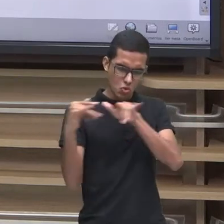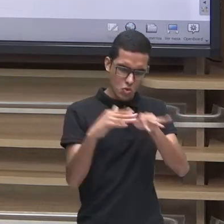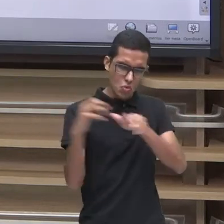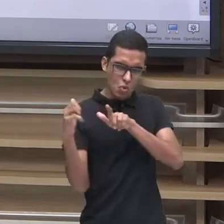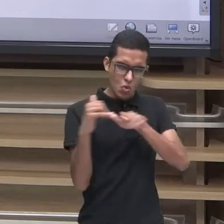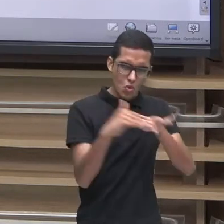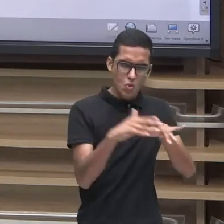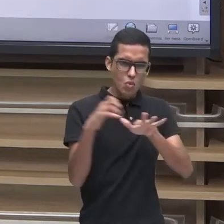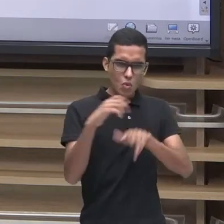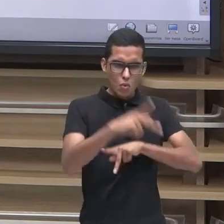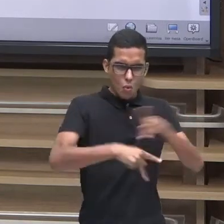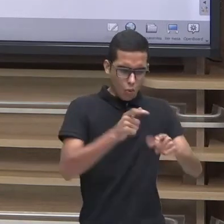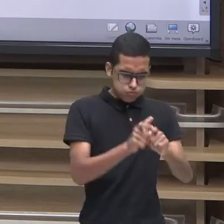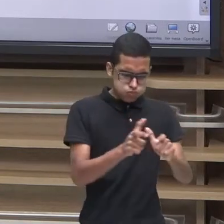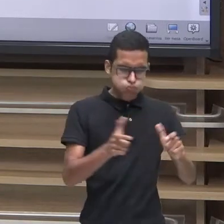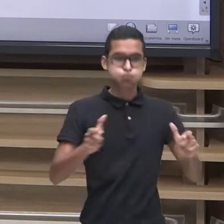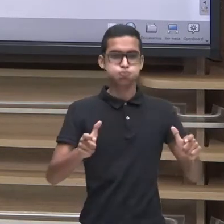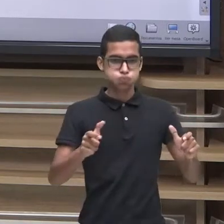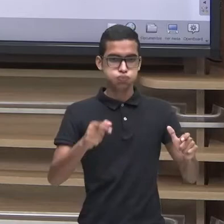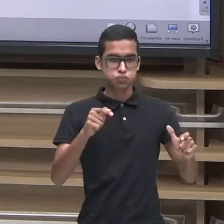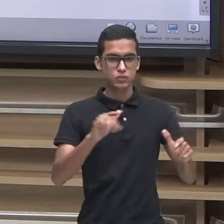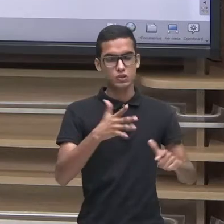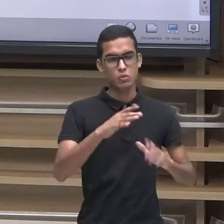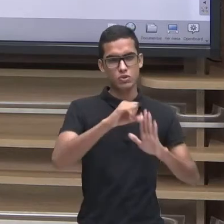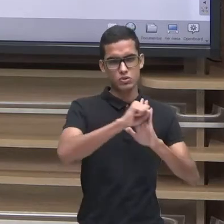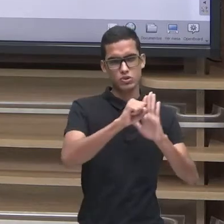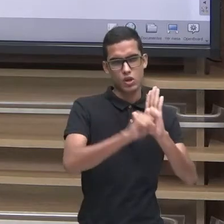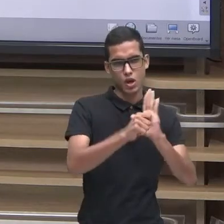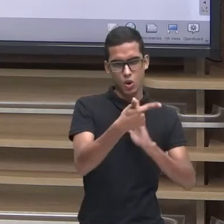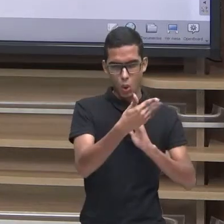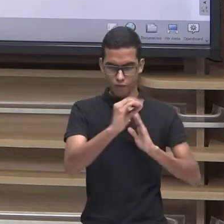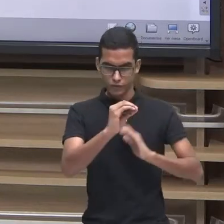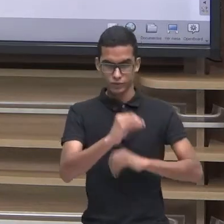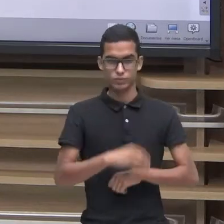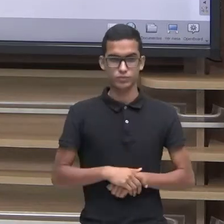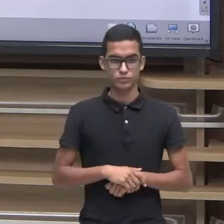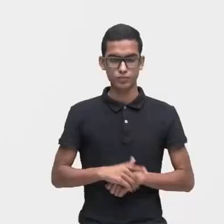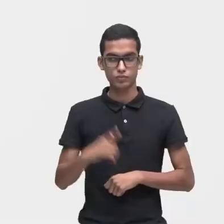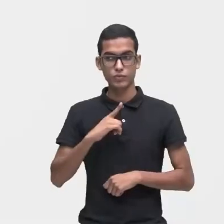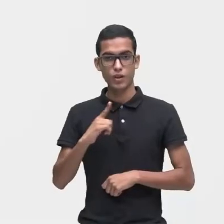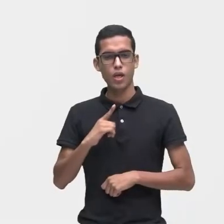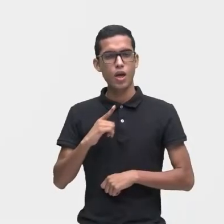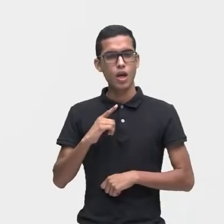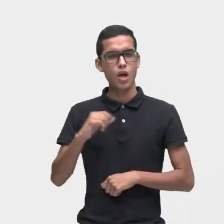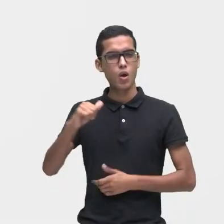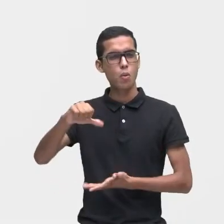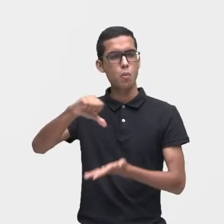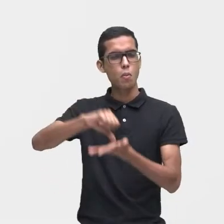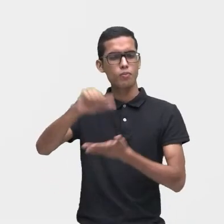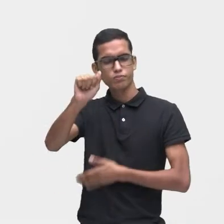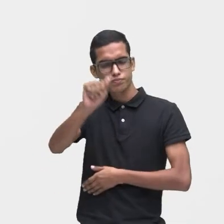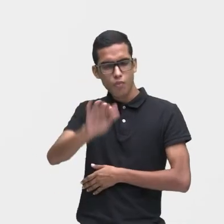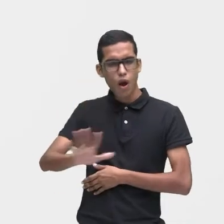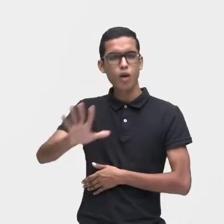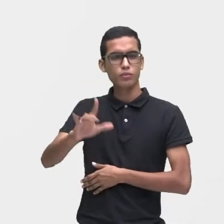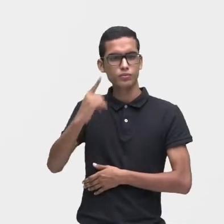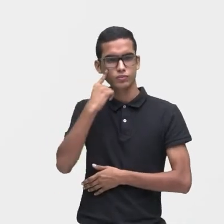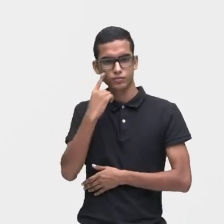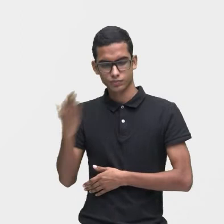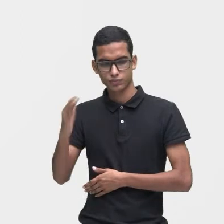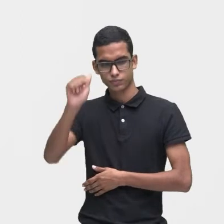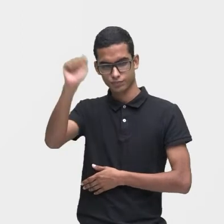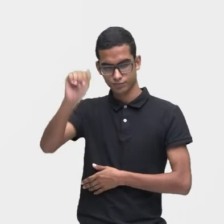povoamentos, a partir na segunda metade do século XX, tá bom? Tem um mapa que mostra bem isso para vocês, ó. Esse mapinha está